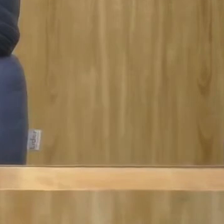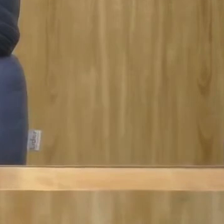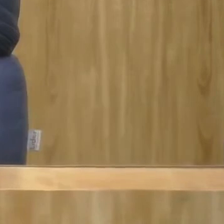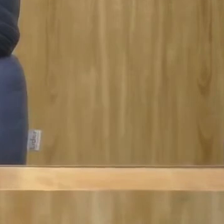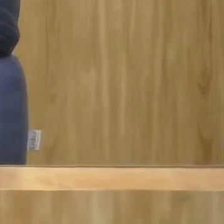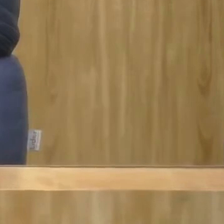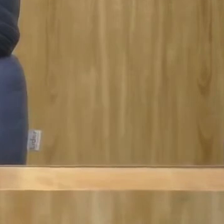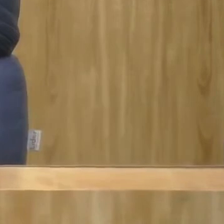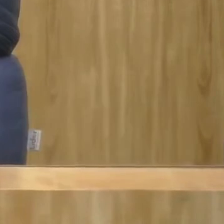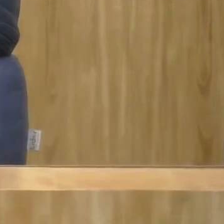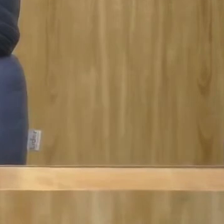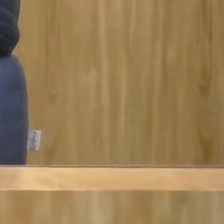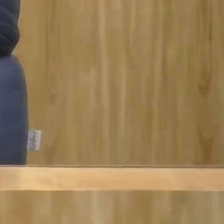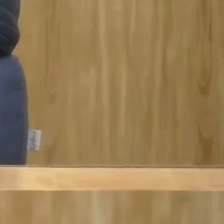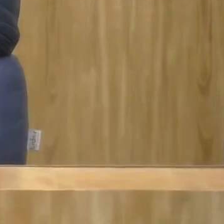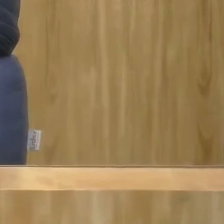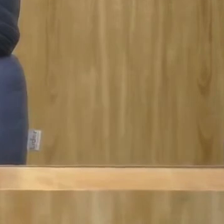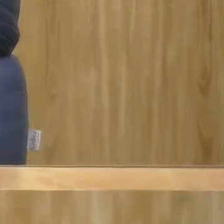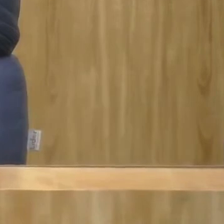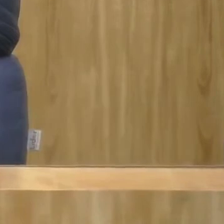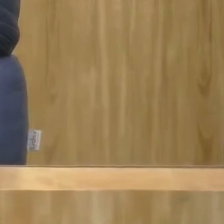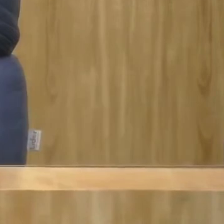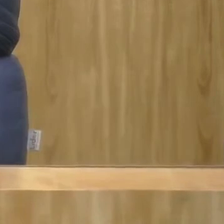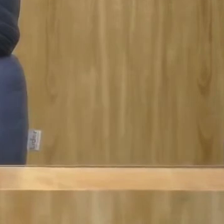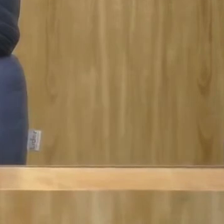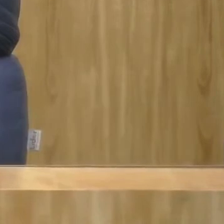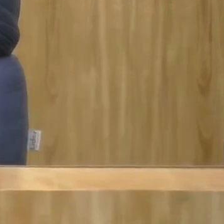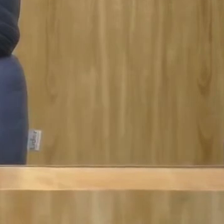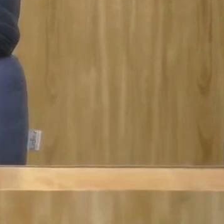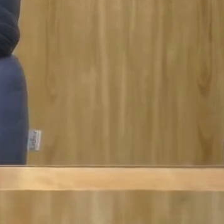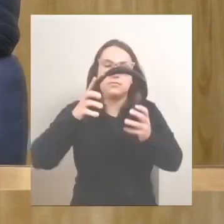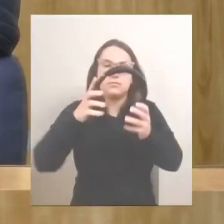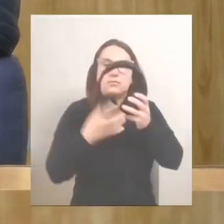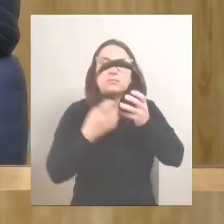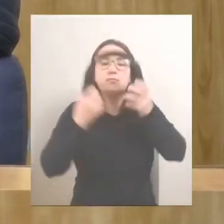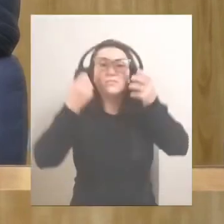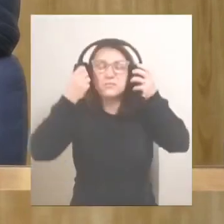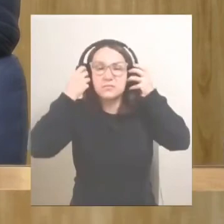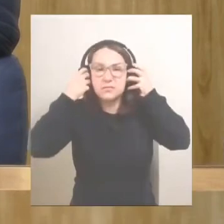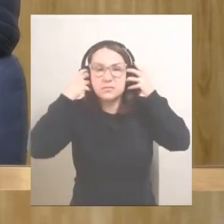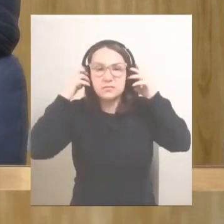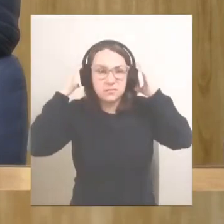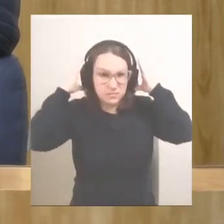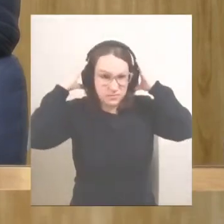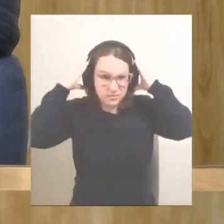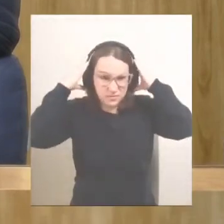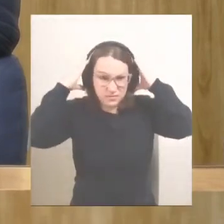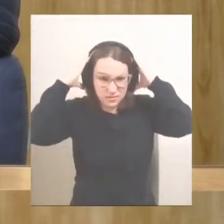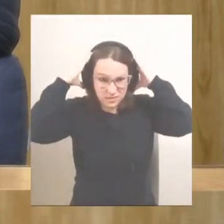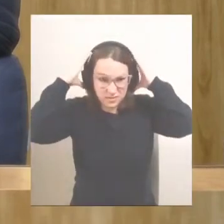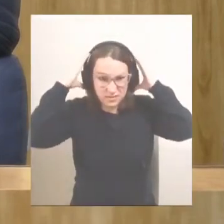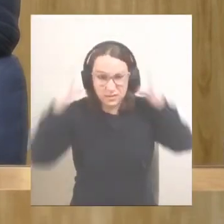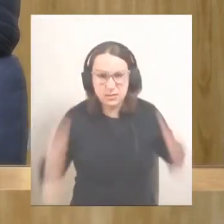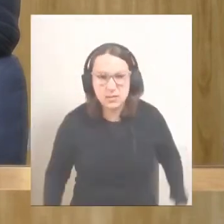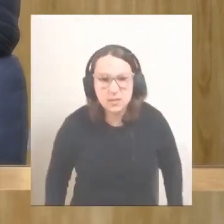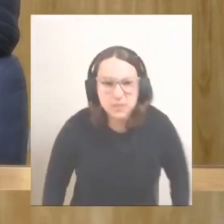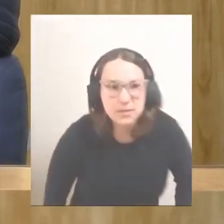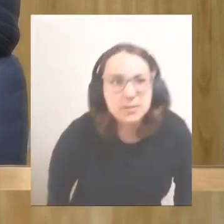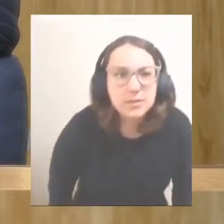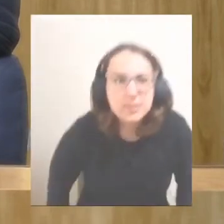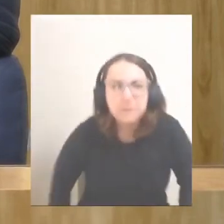pessoal. Mas vocês viram, o seu Walter, ele quase me convenceu que o Açucena é o melhor time do mundo. E